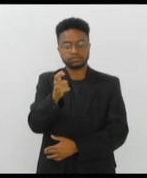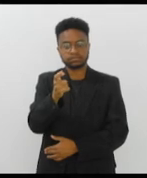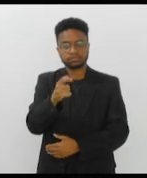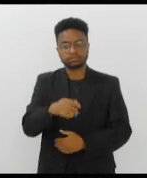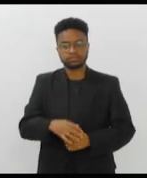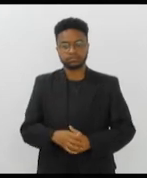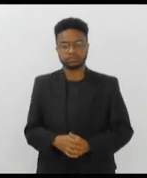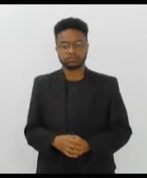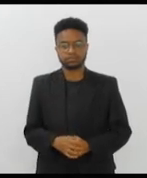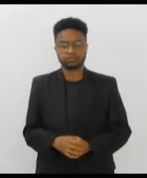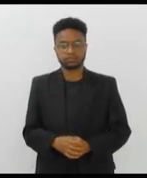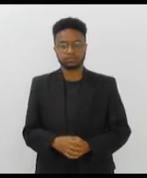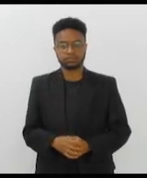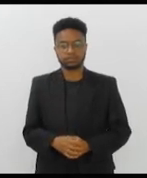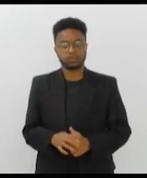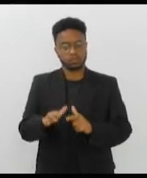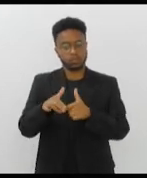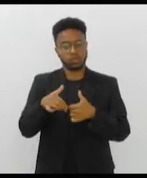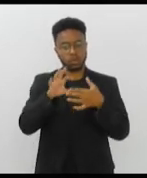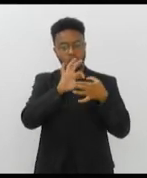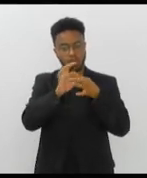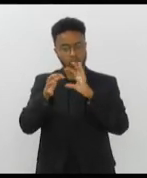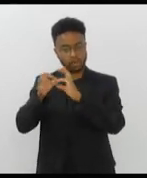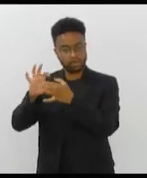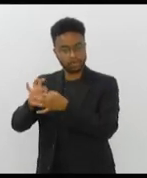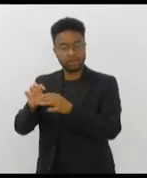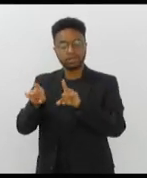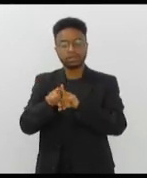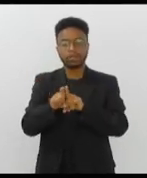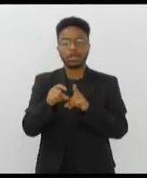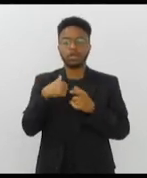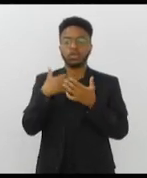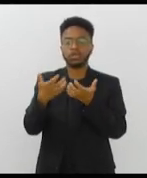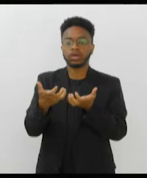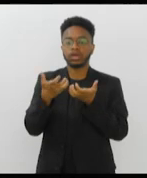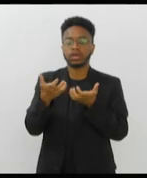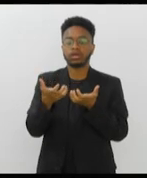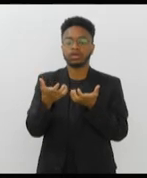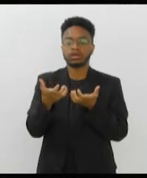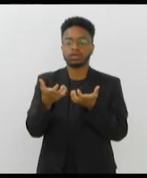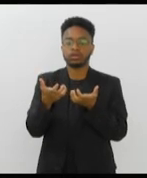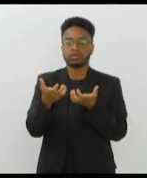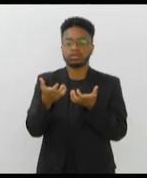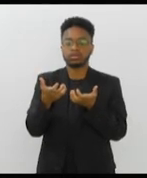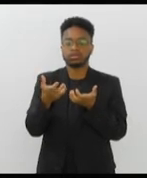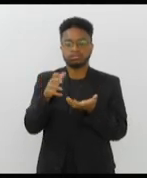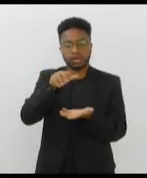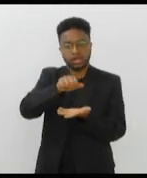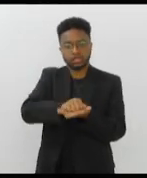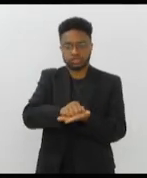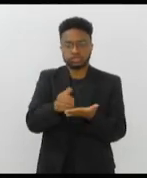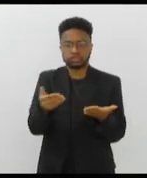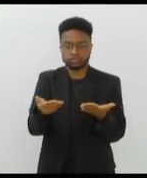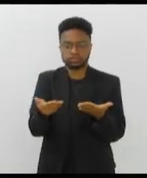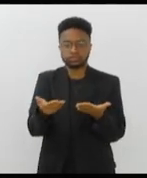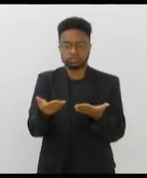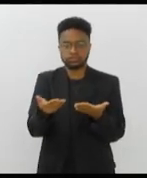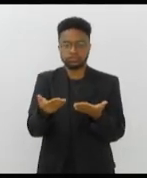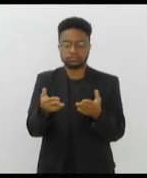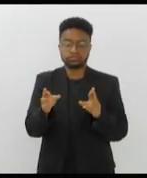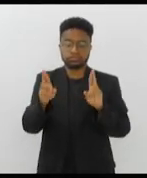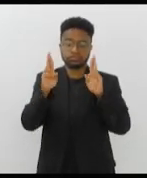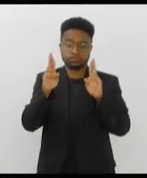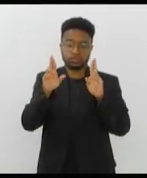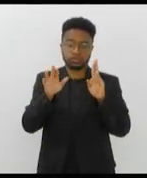dessas Olimpíadas. E queria aqui, então, fazer esse registro. Porque a próxima